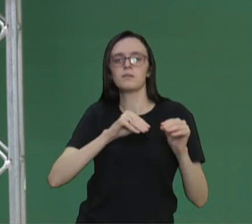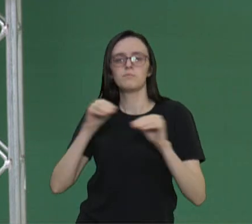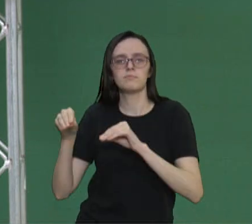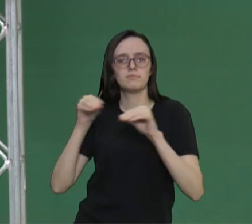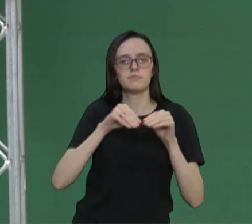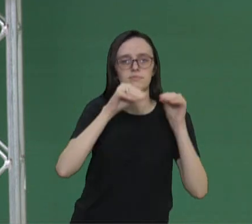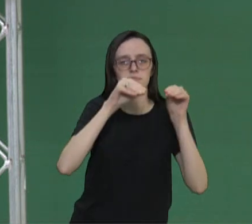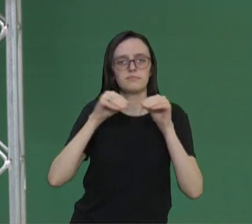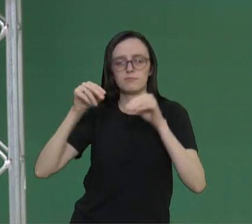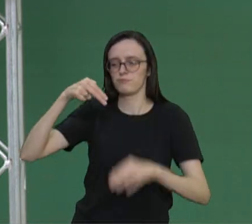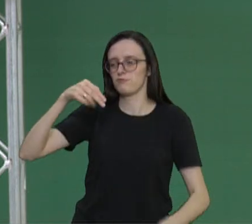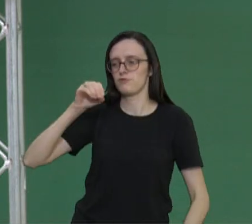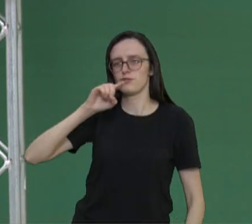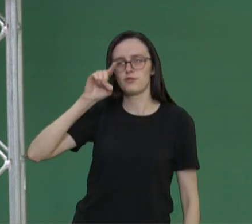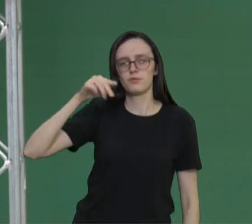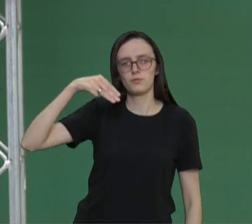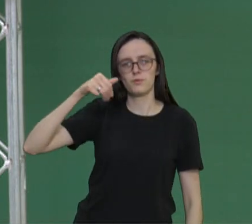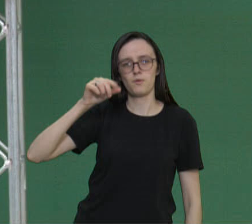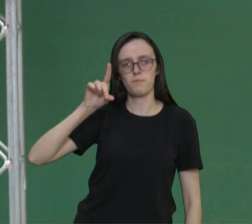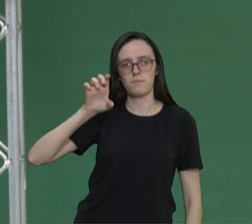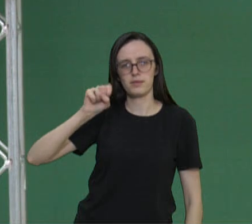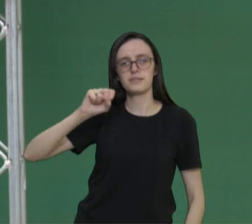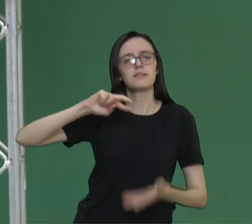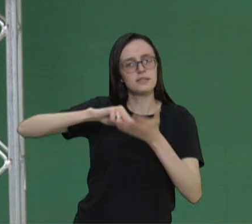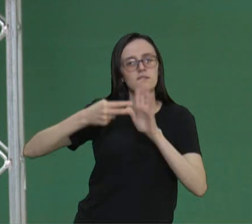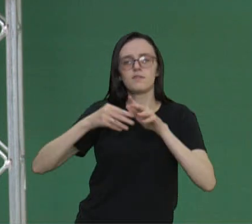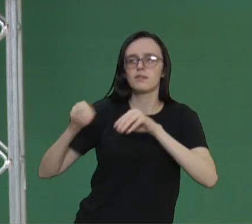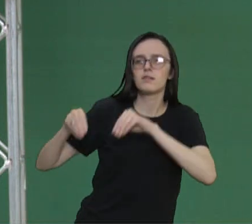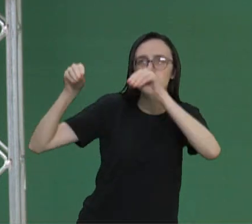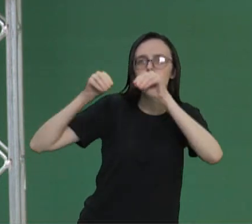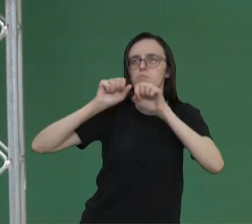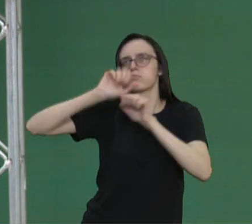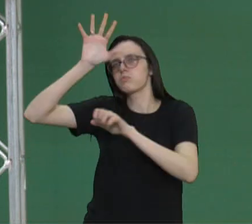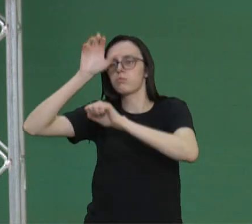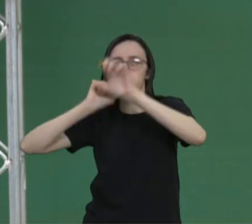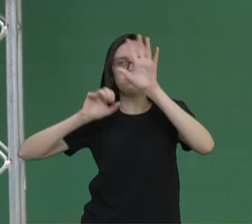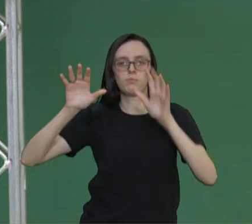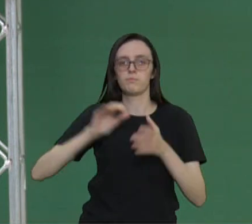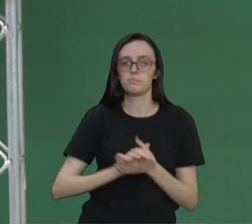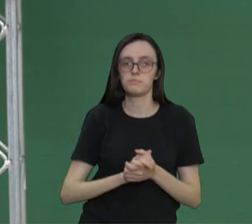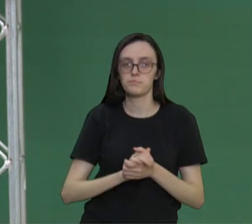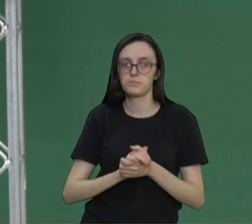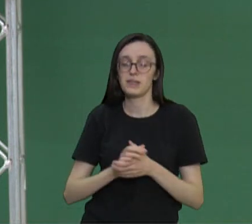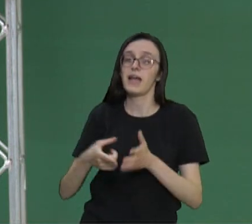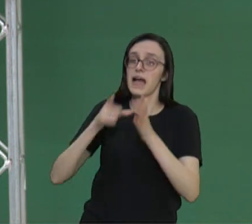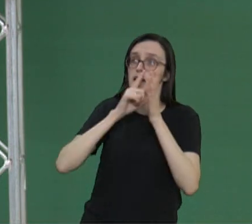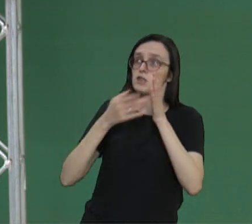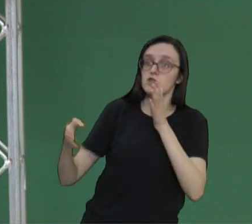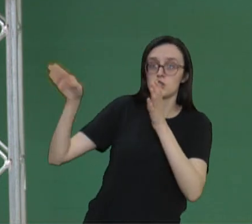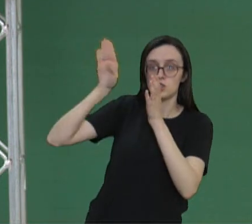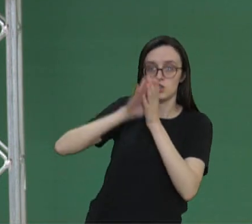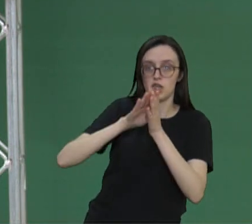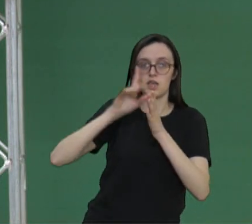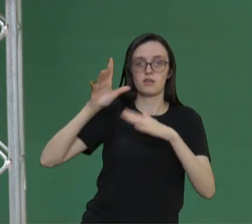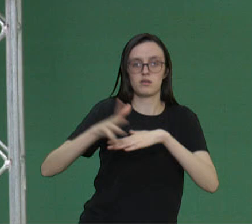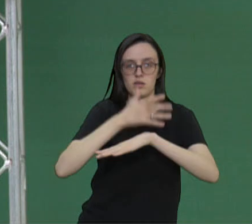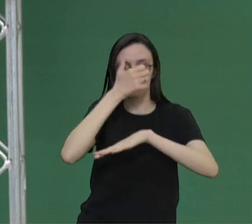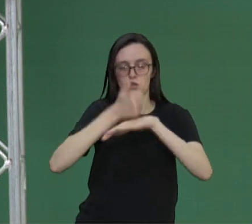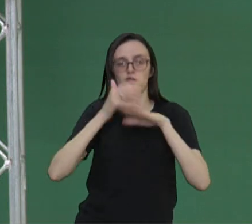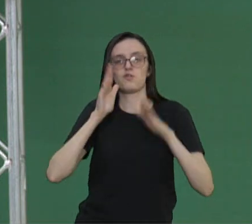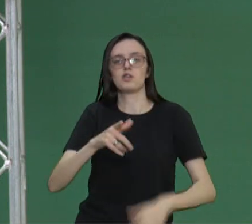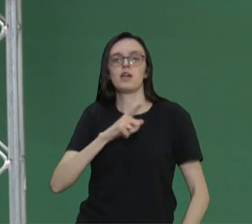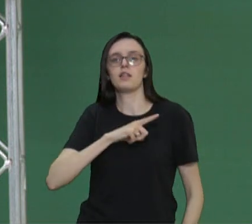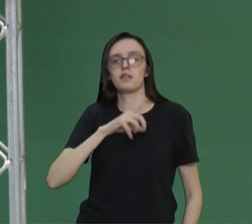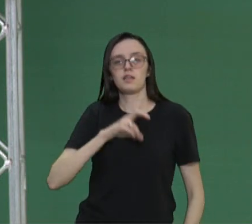né? Então, eles estavam aí espalhados pelo território. Então, antes de chegar aqui os colonizadores, nós já tínhamos os